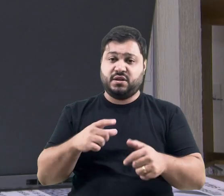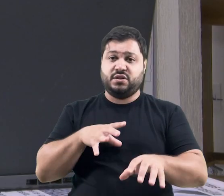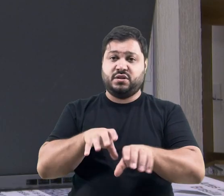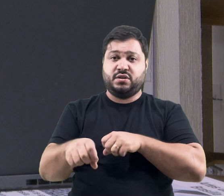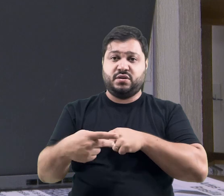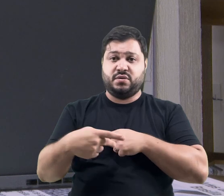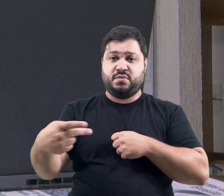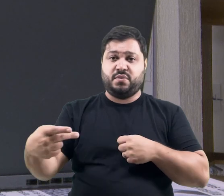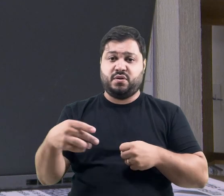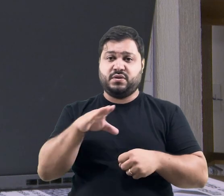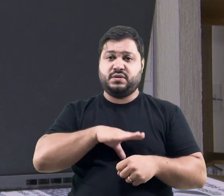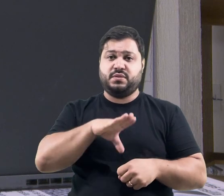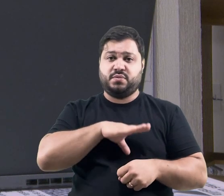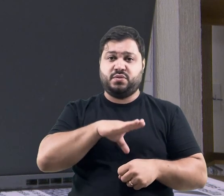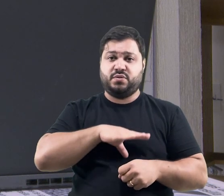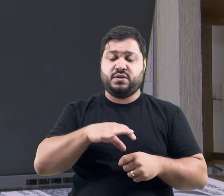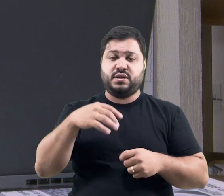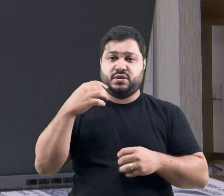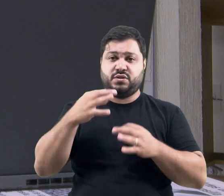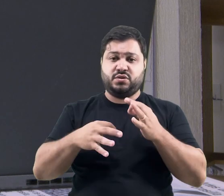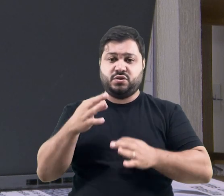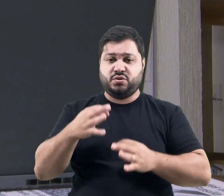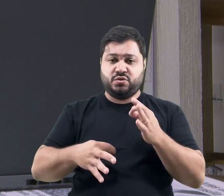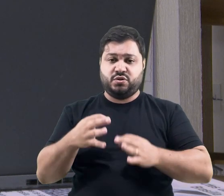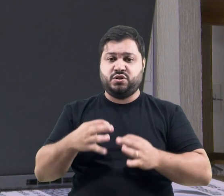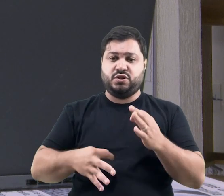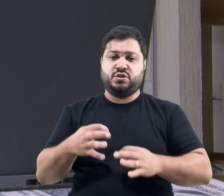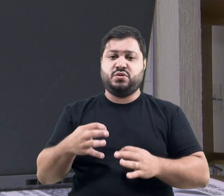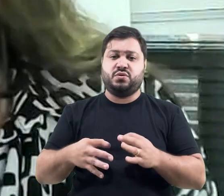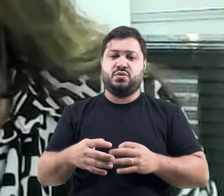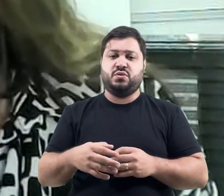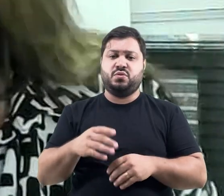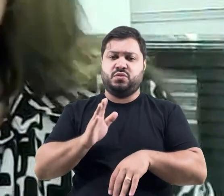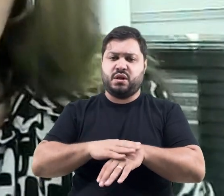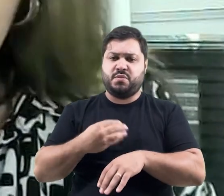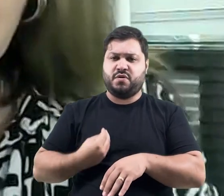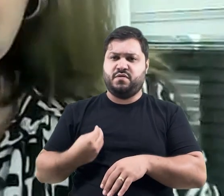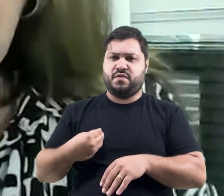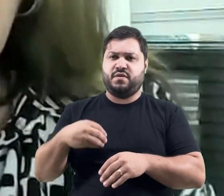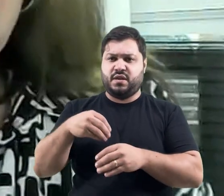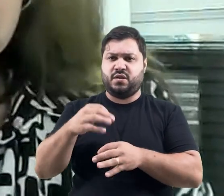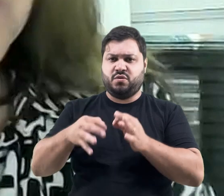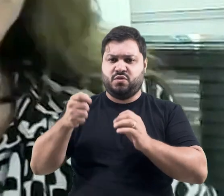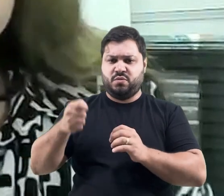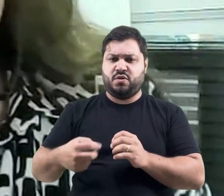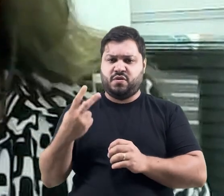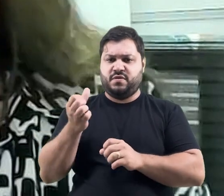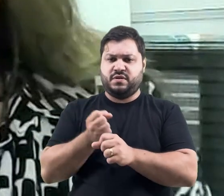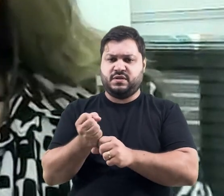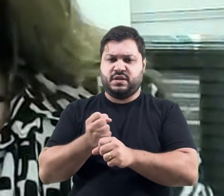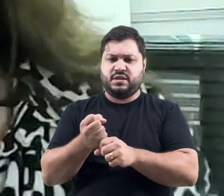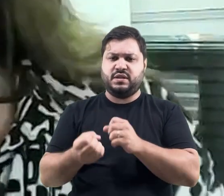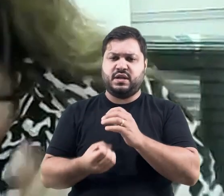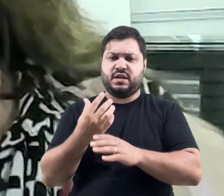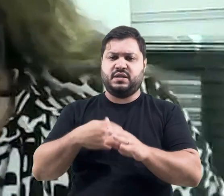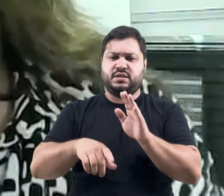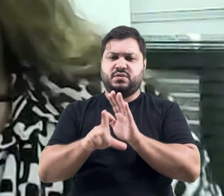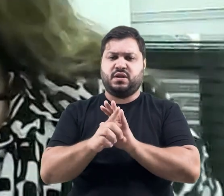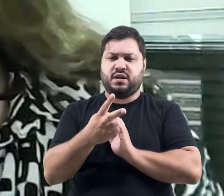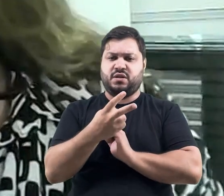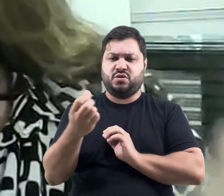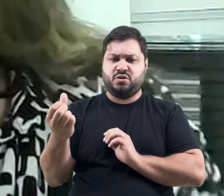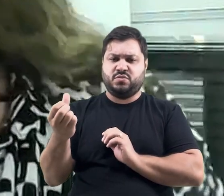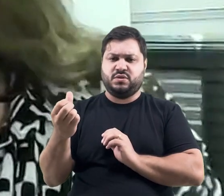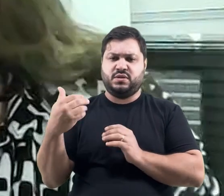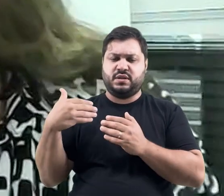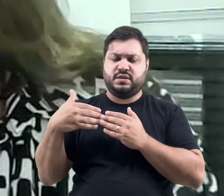em atividade, fez pós-graduação em português jurídico. O tempo que eu vivi no tribunal foram 26 anos. A